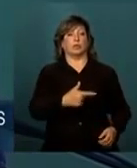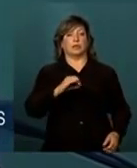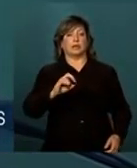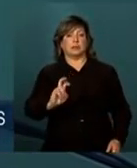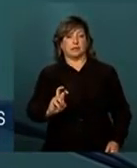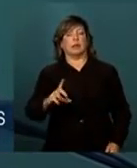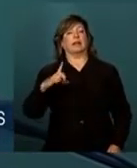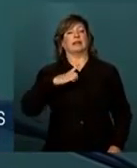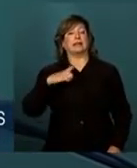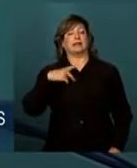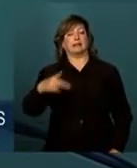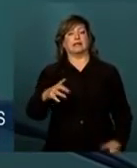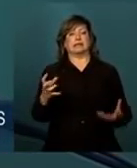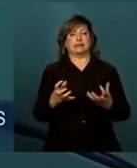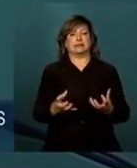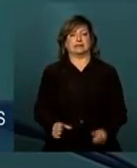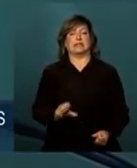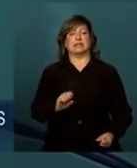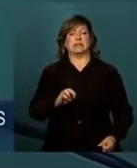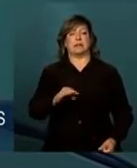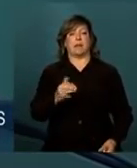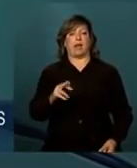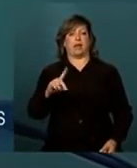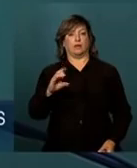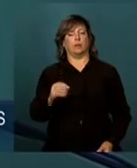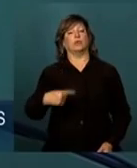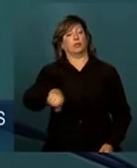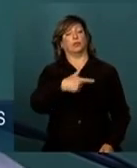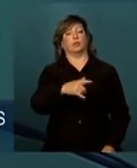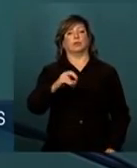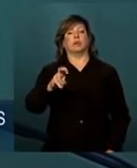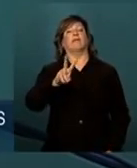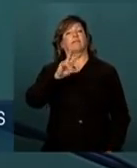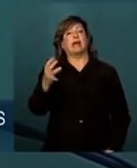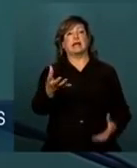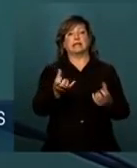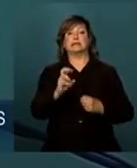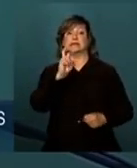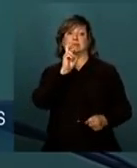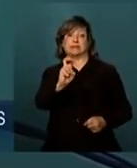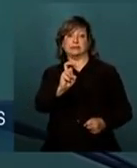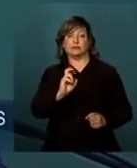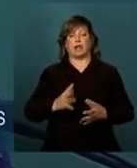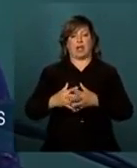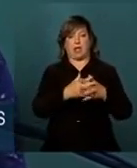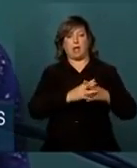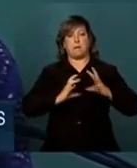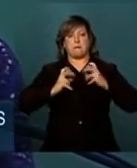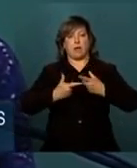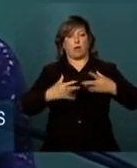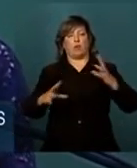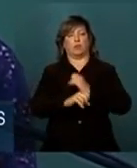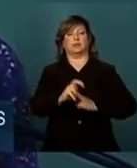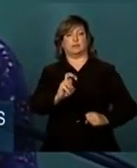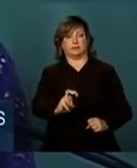205 estão no semiárido. Então, 205 vão receber 5 máquinas.